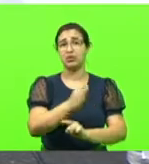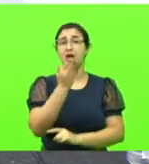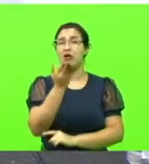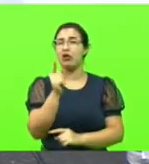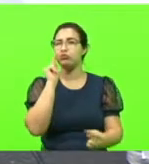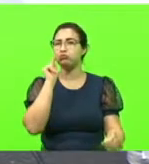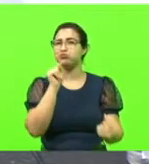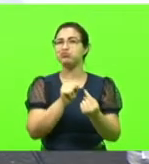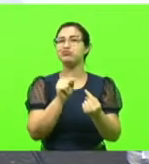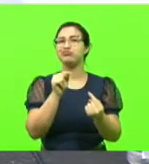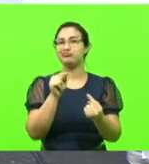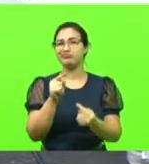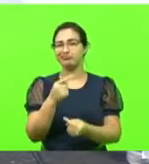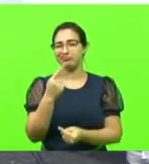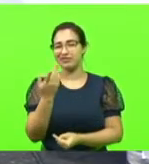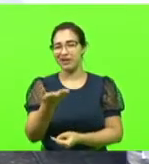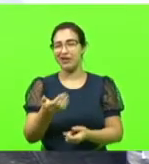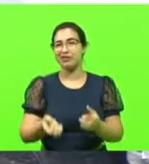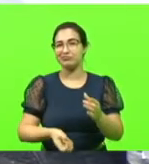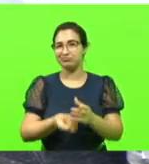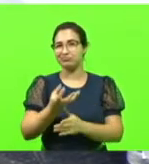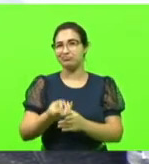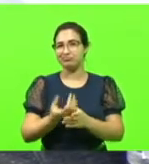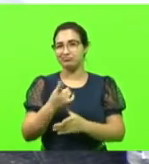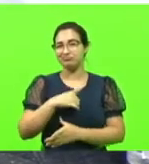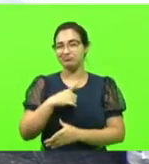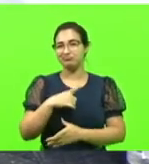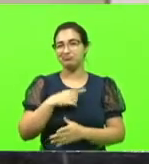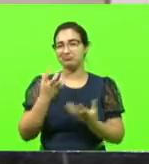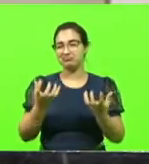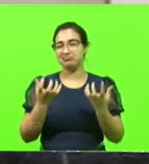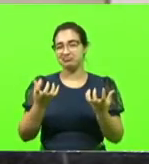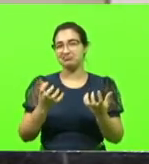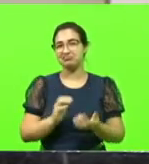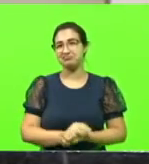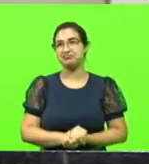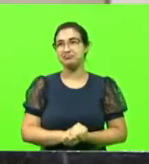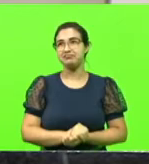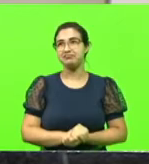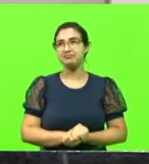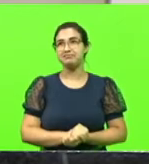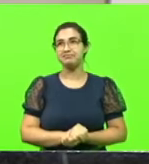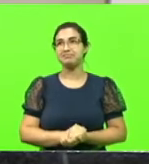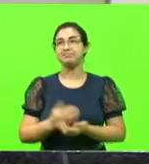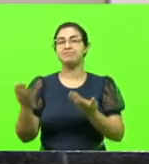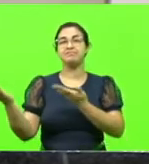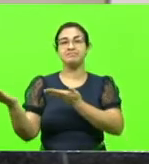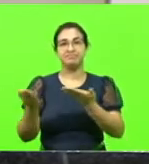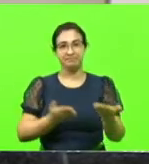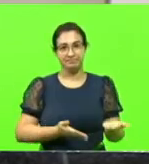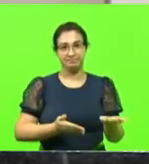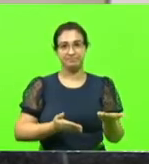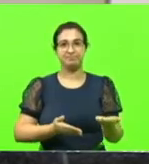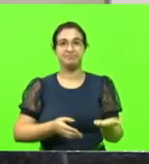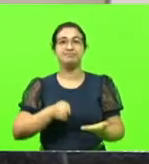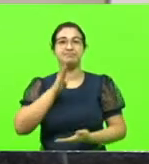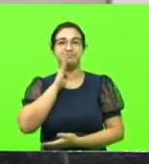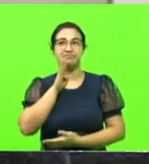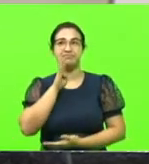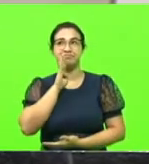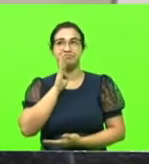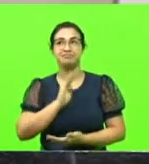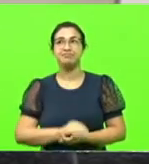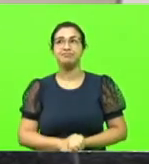objetivo que o nosso produtor quer. Obrigado. Agora sim, com a palavra o autor da matéria, deputado Nilson Berlanda.